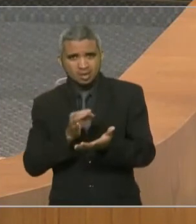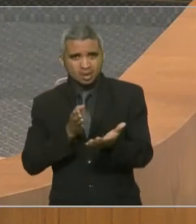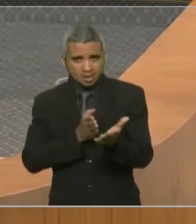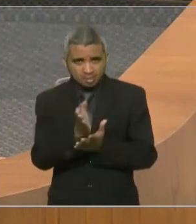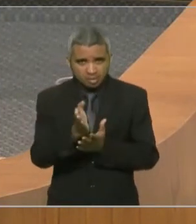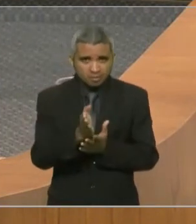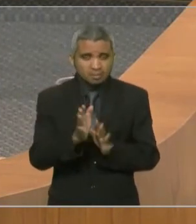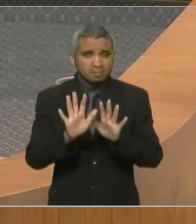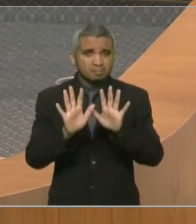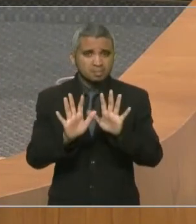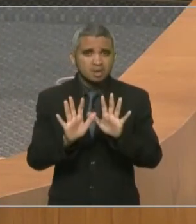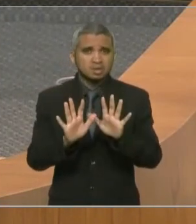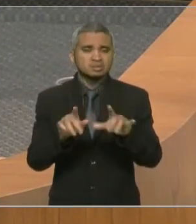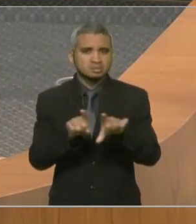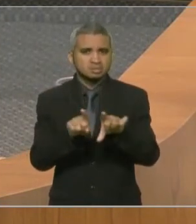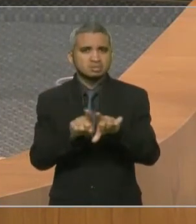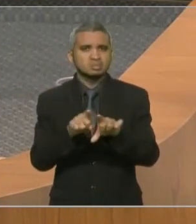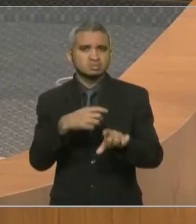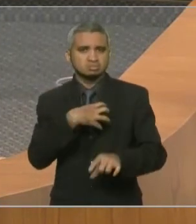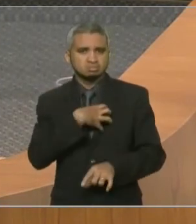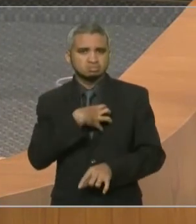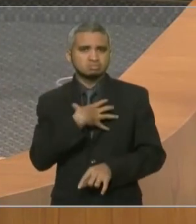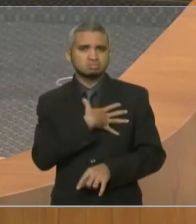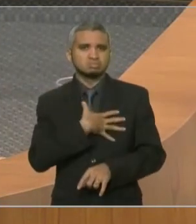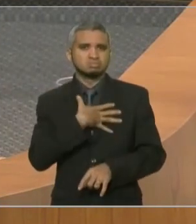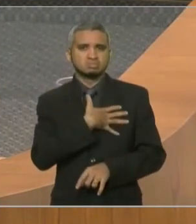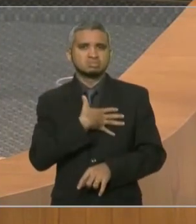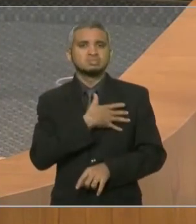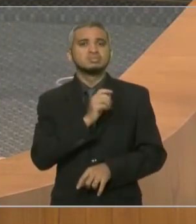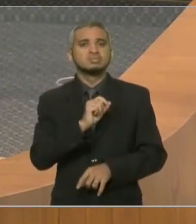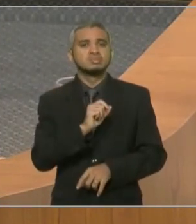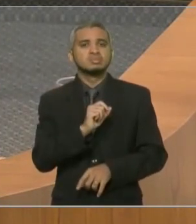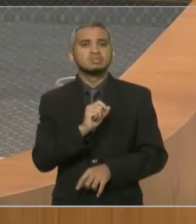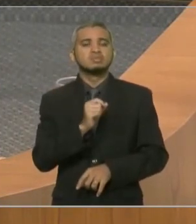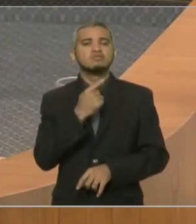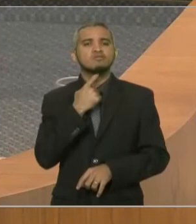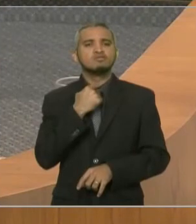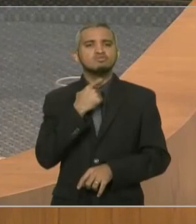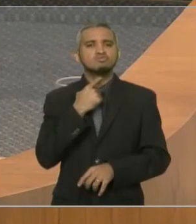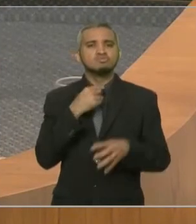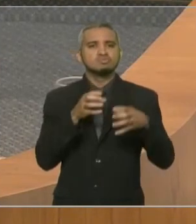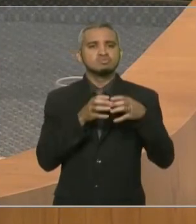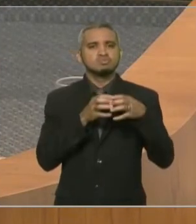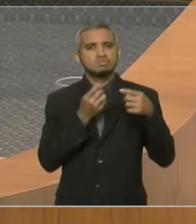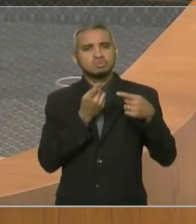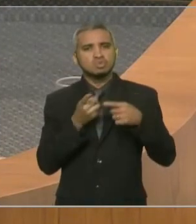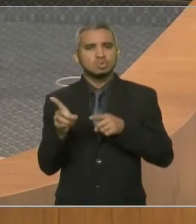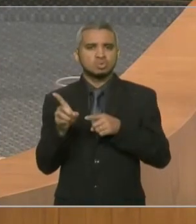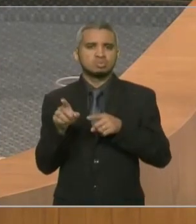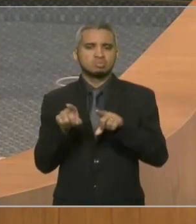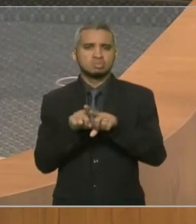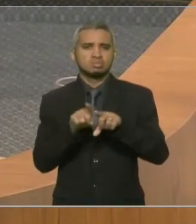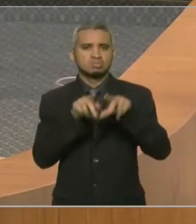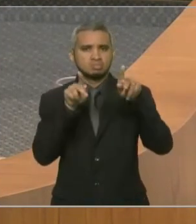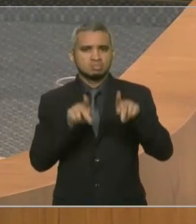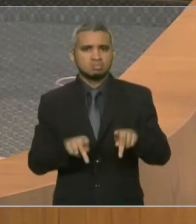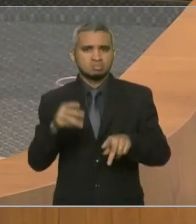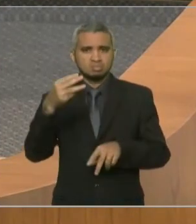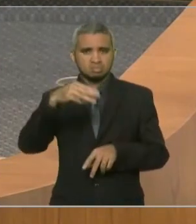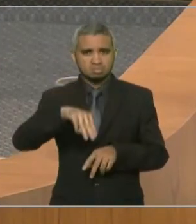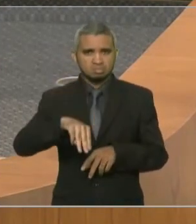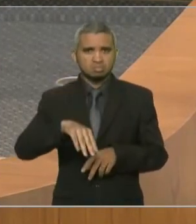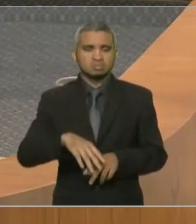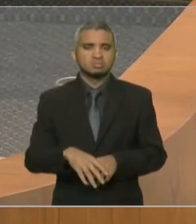certa forma, a vontade da oposição, e tenho certeza absoluta, de grande parte da população do Maranhão, que